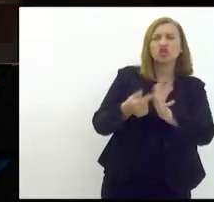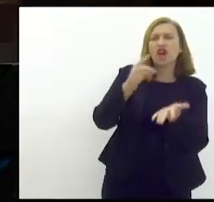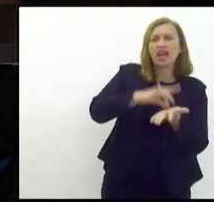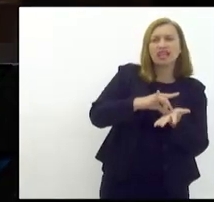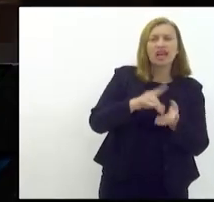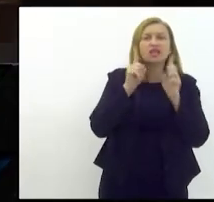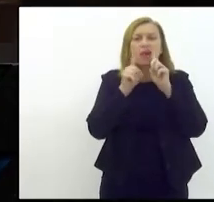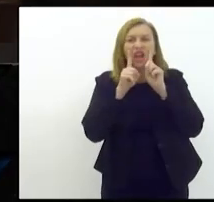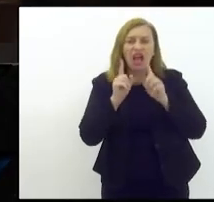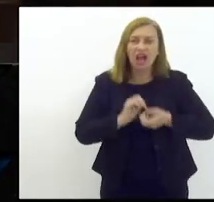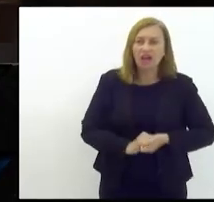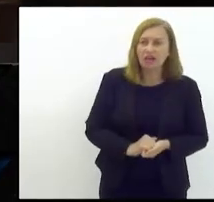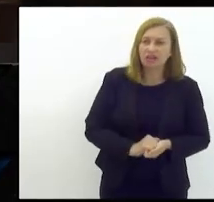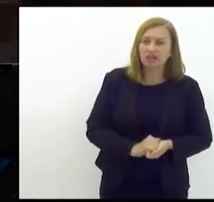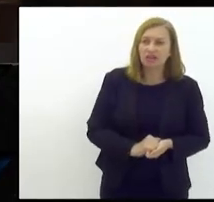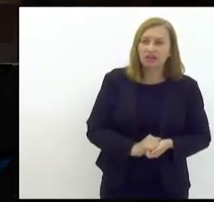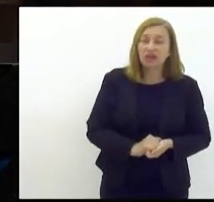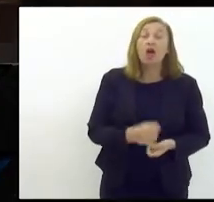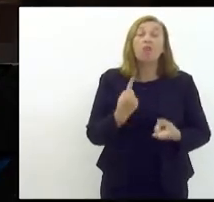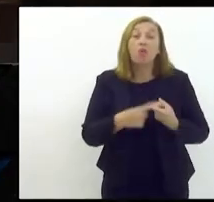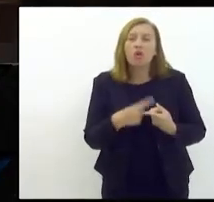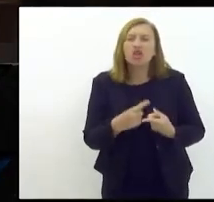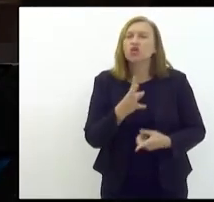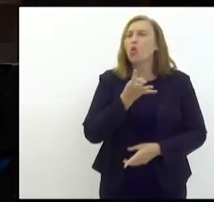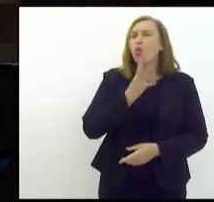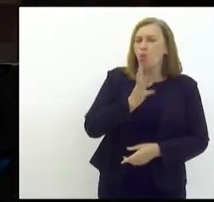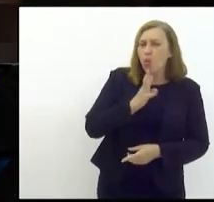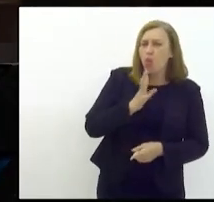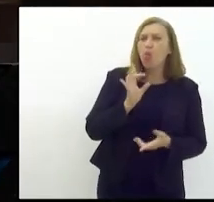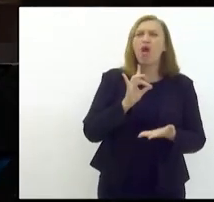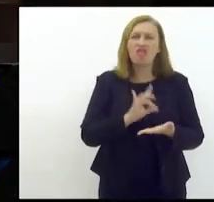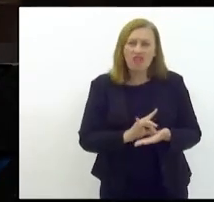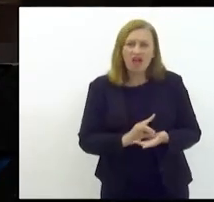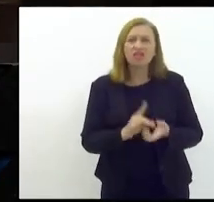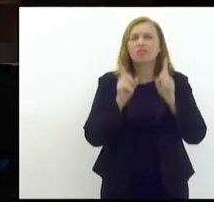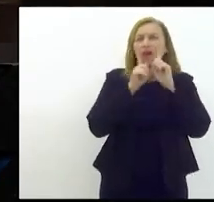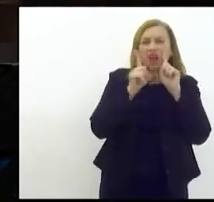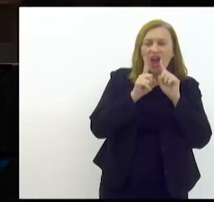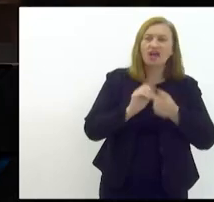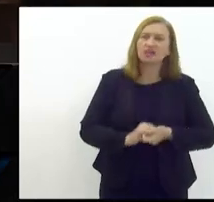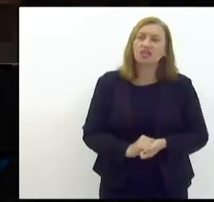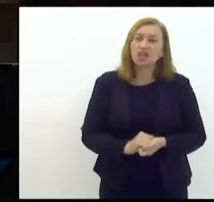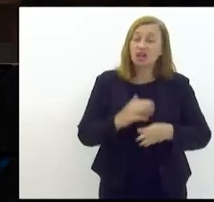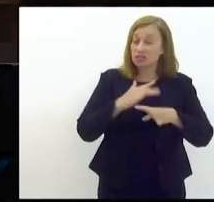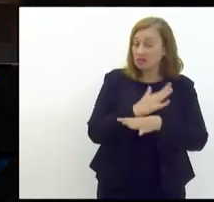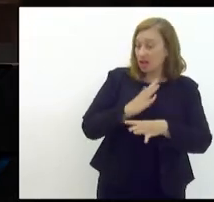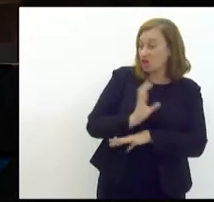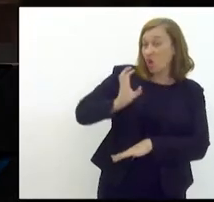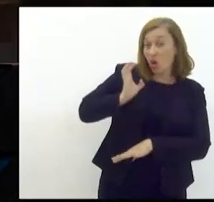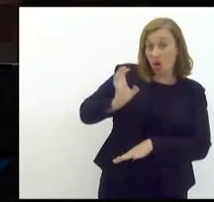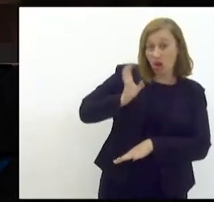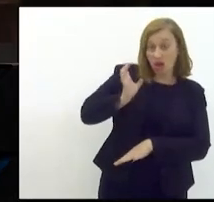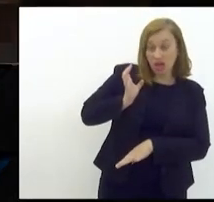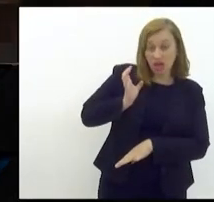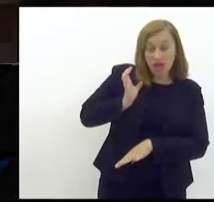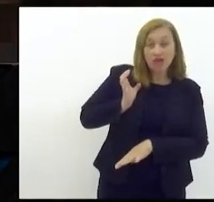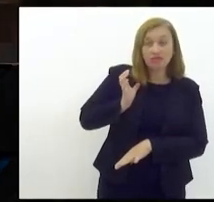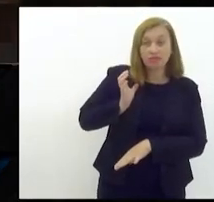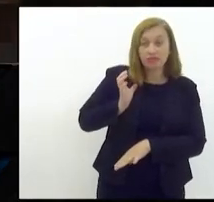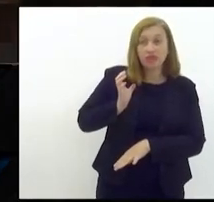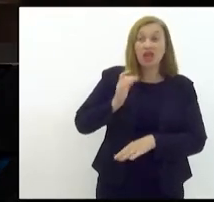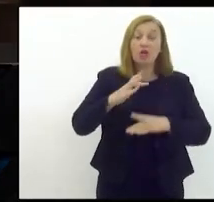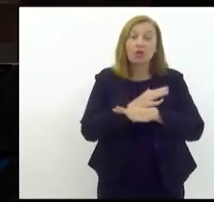realidade de Maricá é porque a gente conhece a realidade de Maricá cidade rica bilionária